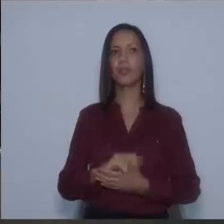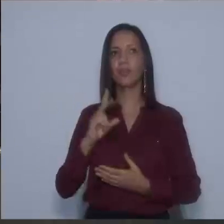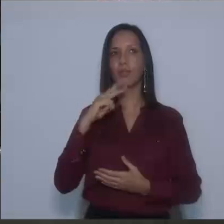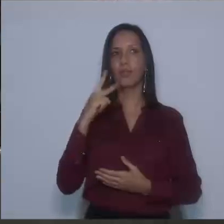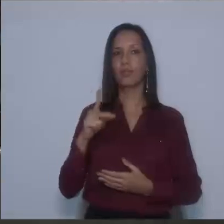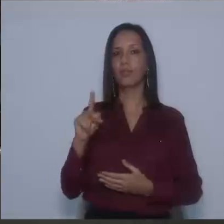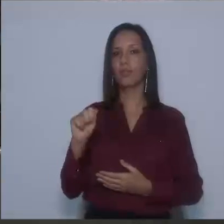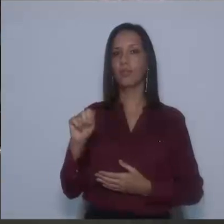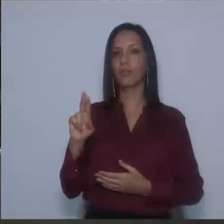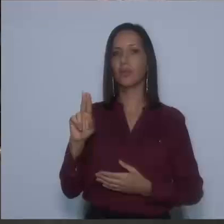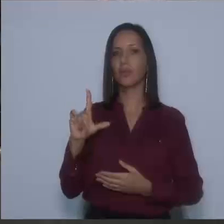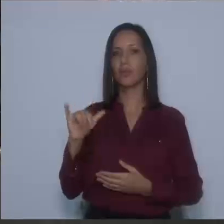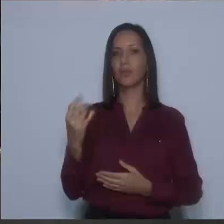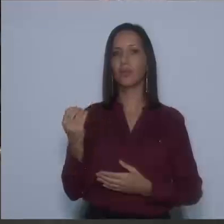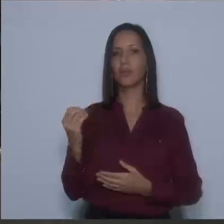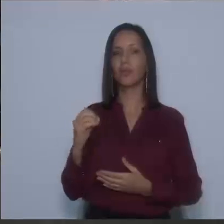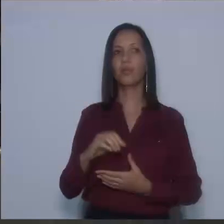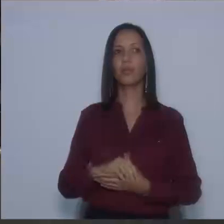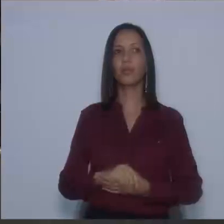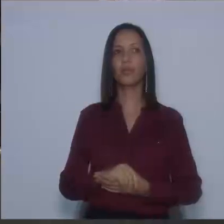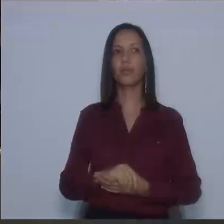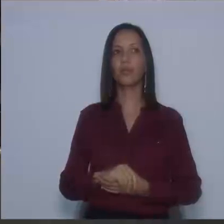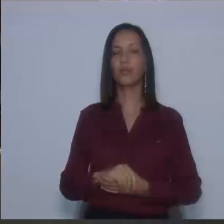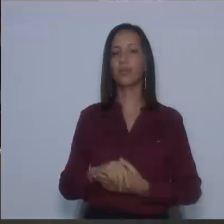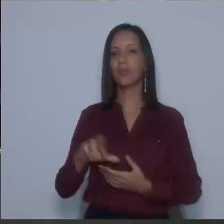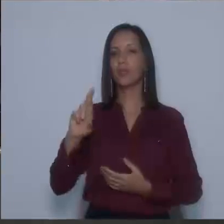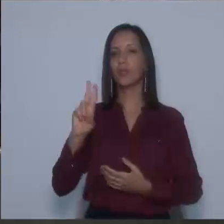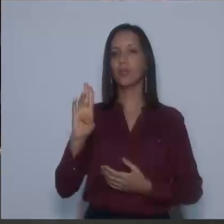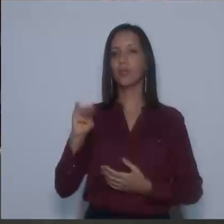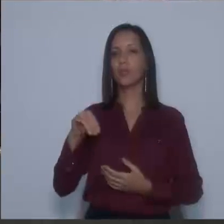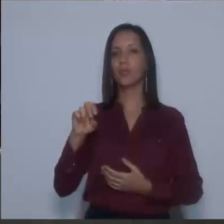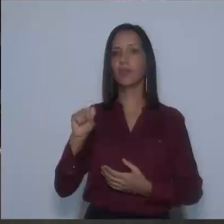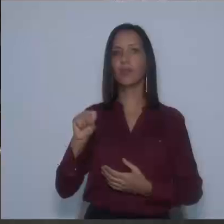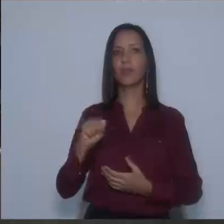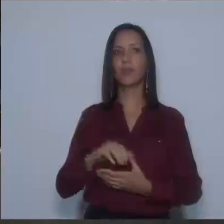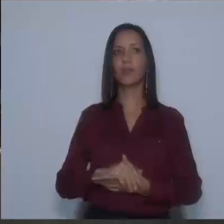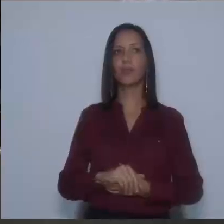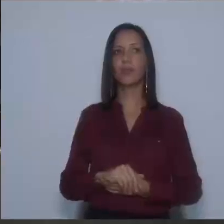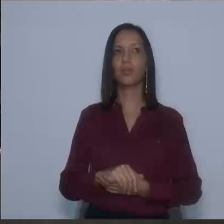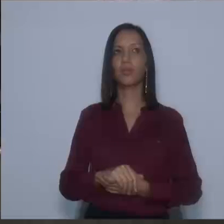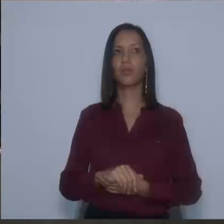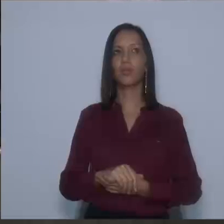Vereador Paulinho Palmeira. Aprovo. Vereador Rubens Nunes.